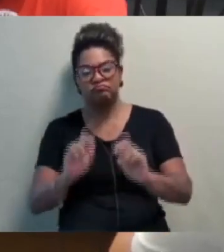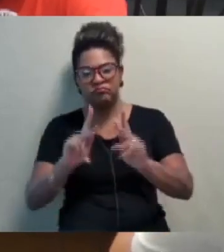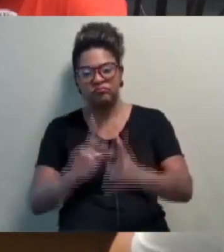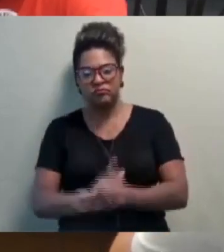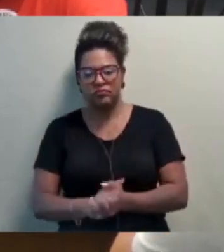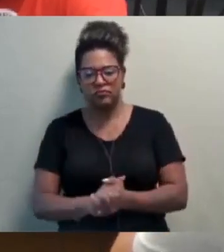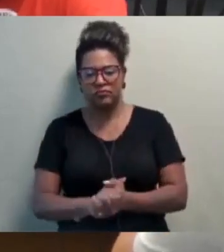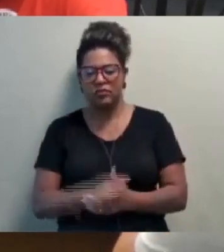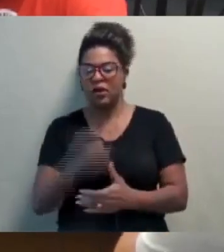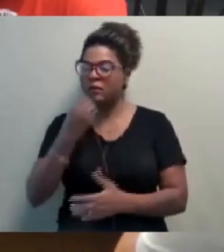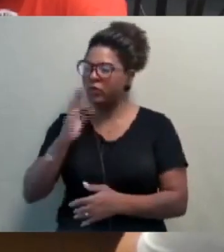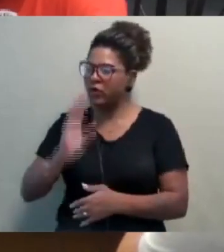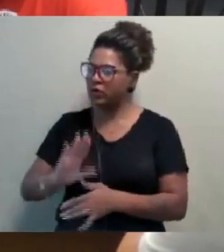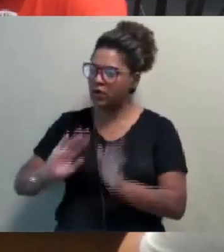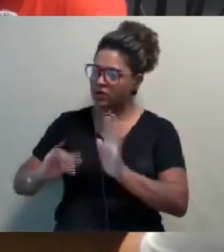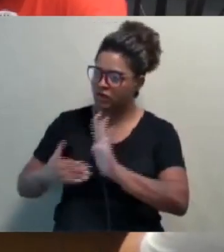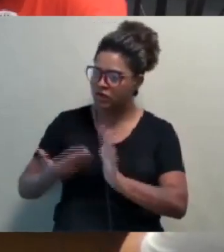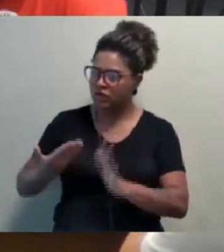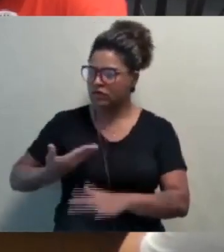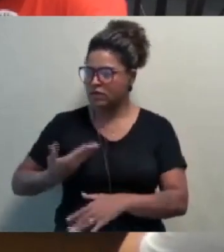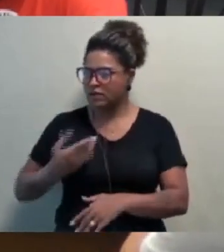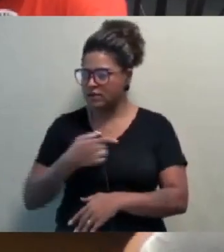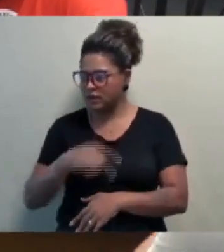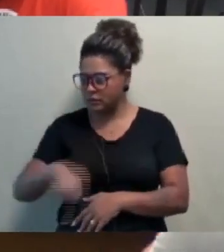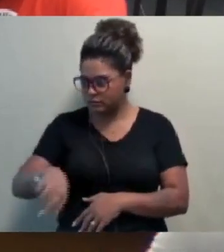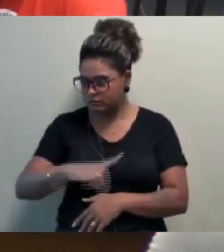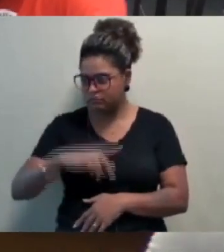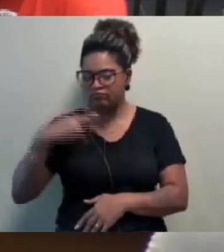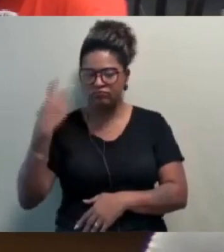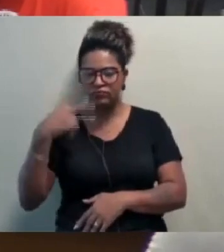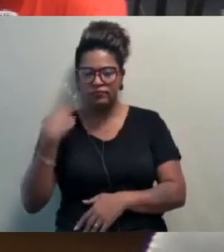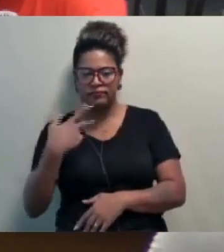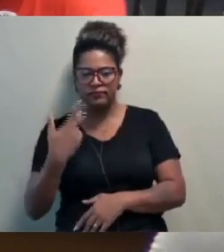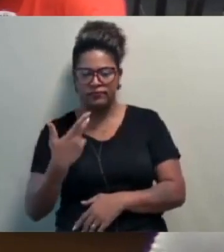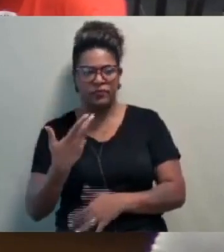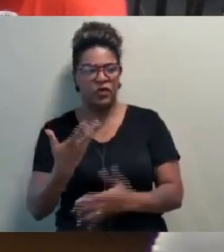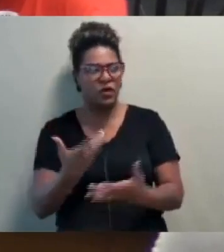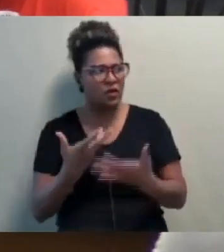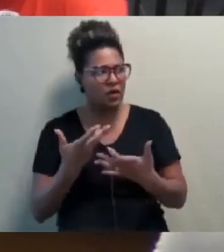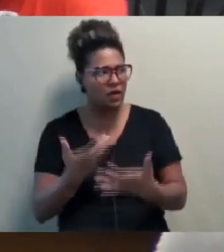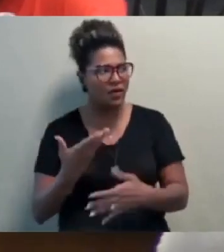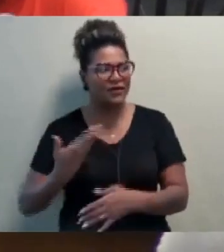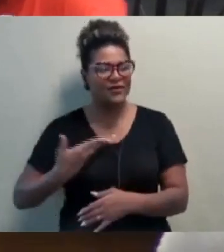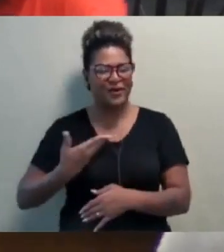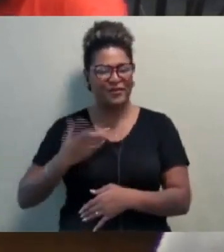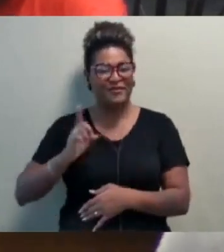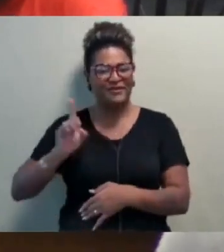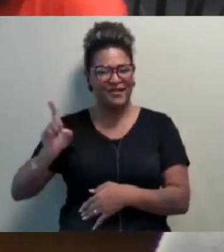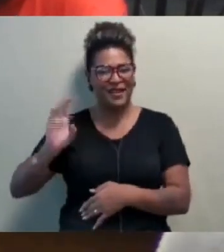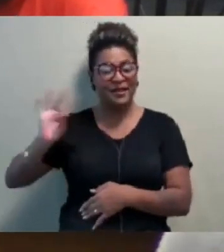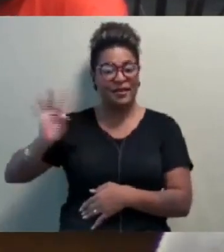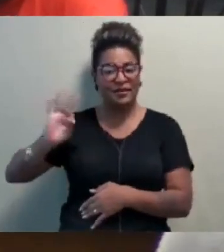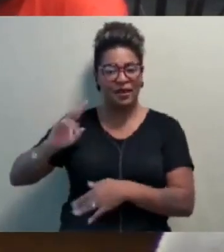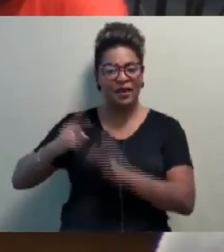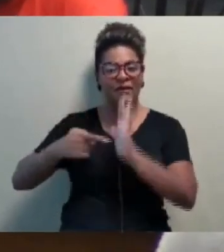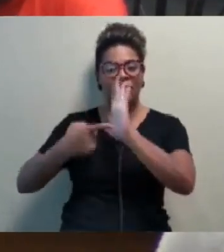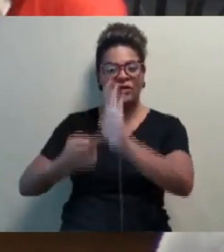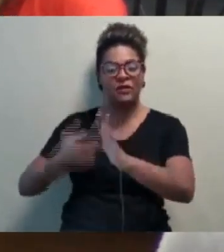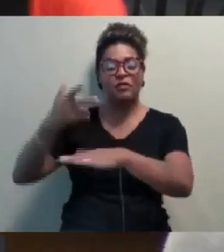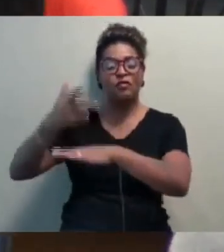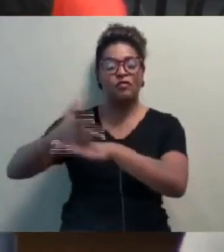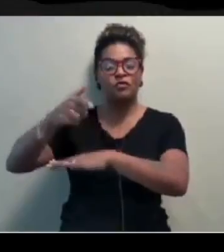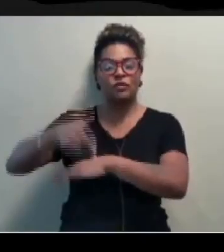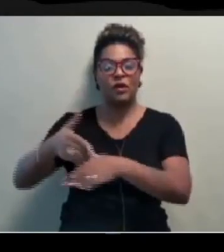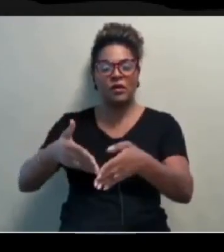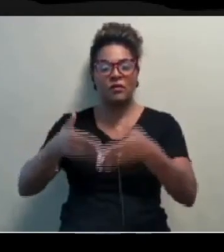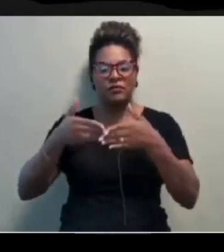Boa tarde aos colegas vereadores e vereadoras. Eu gostaria que os nossos amigos lá da técnica pudessem passar um vídeo, por gentileza.